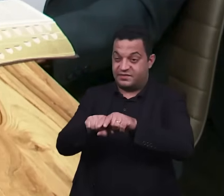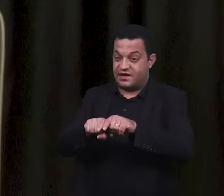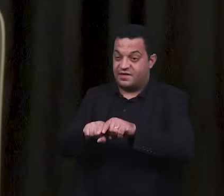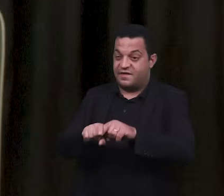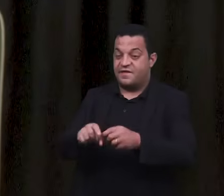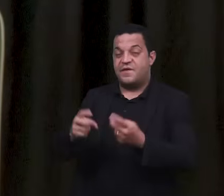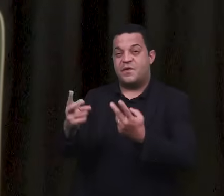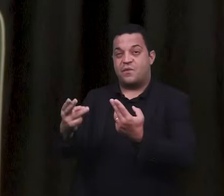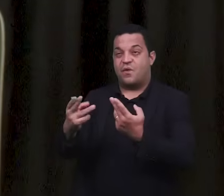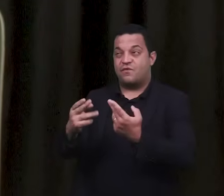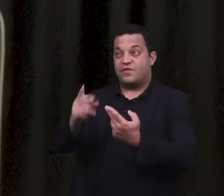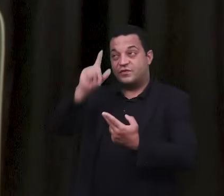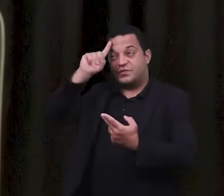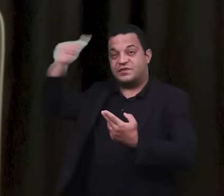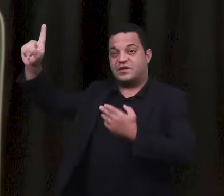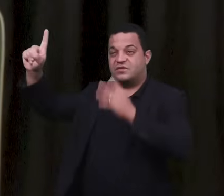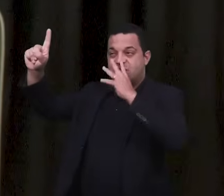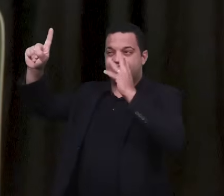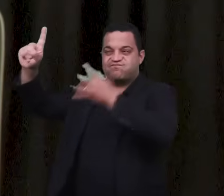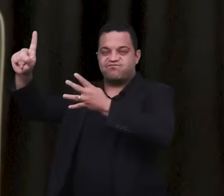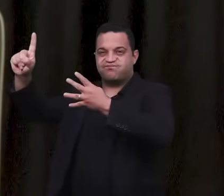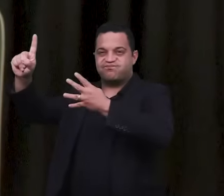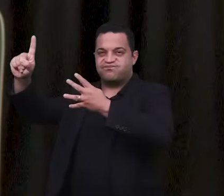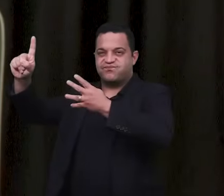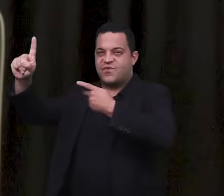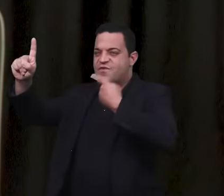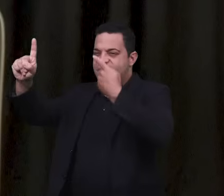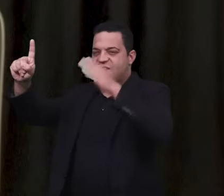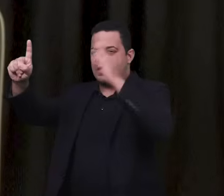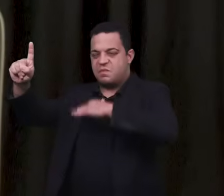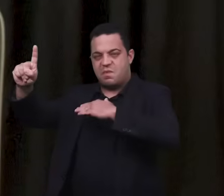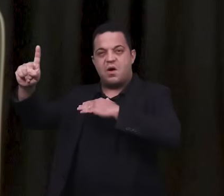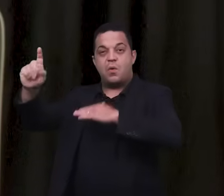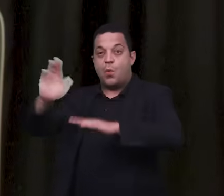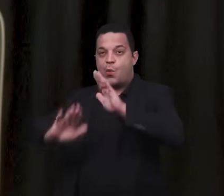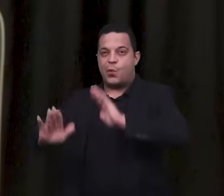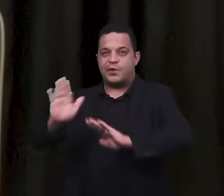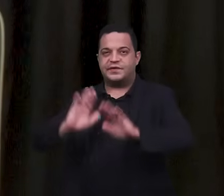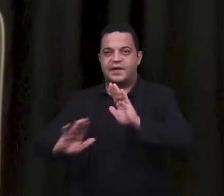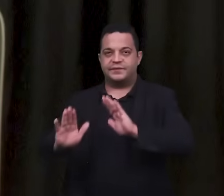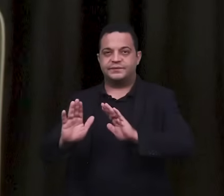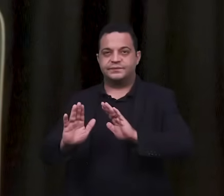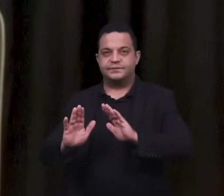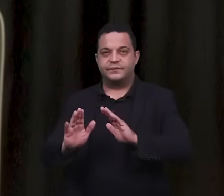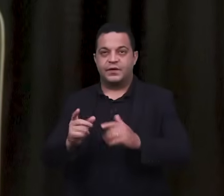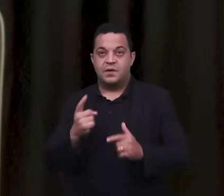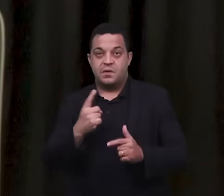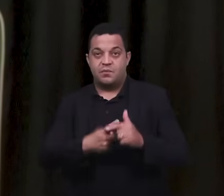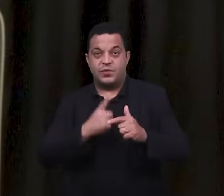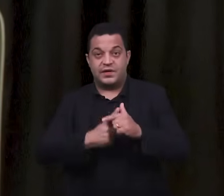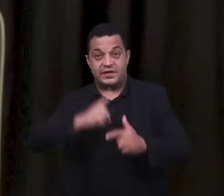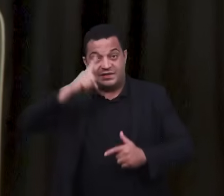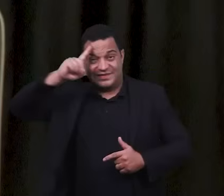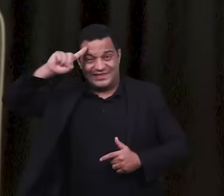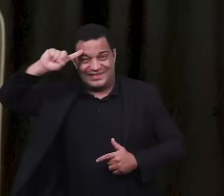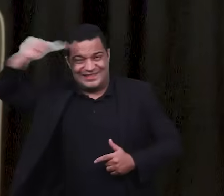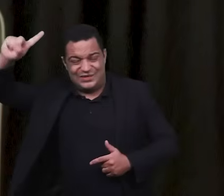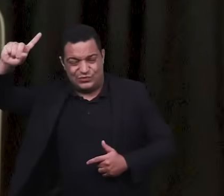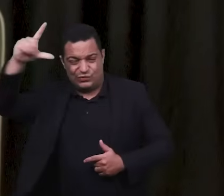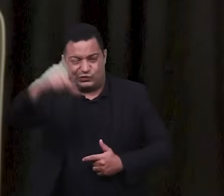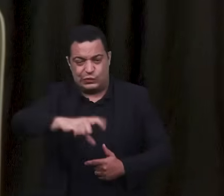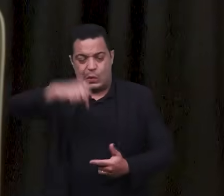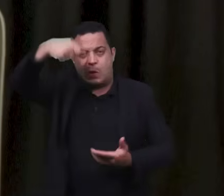o pastor tem realmente uma unção que ele recebeu da parte do Senhor, ou melhor, uma ordenação, mas